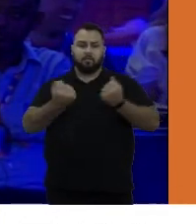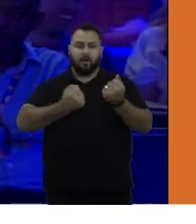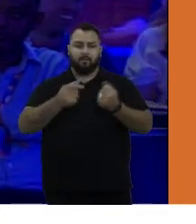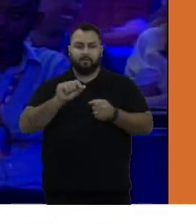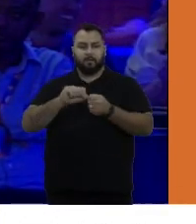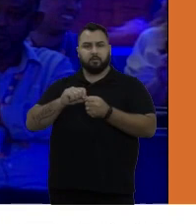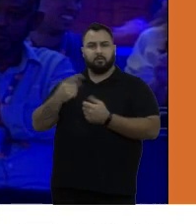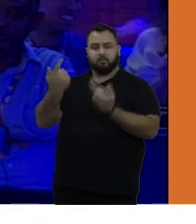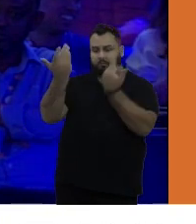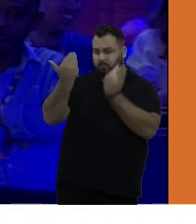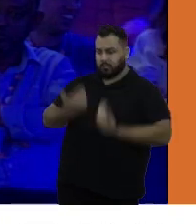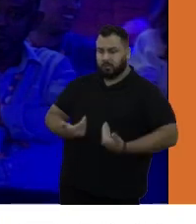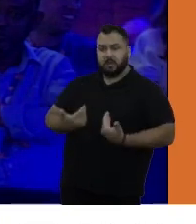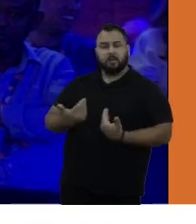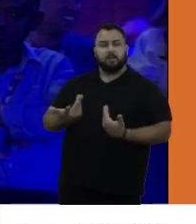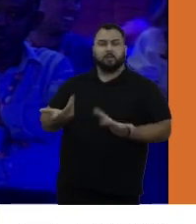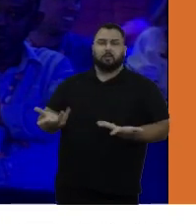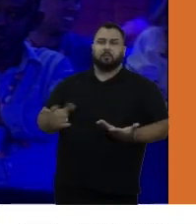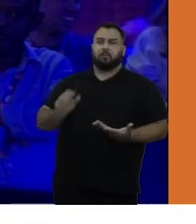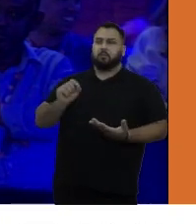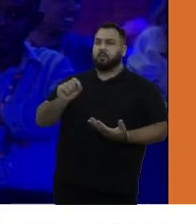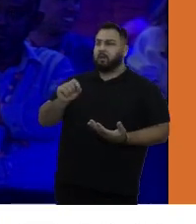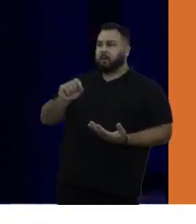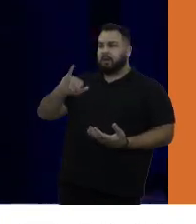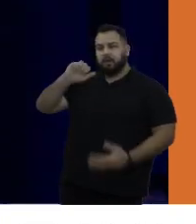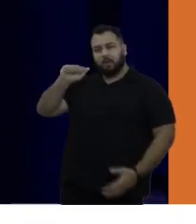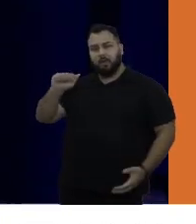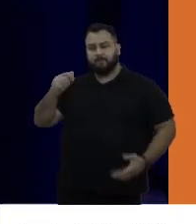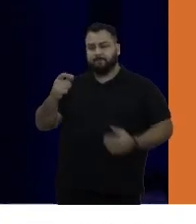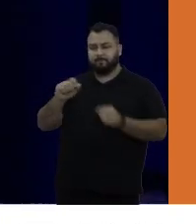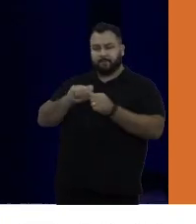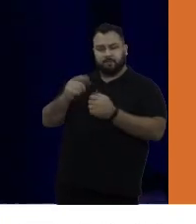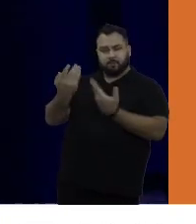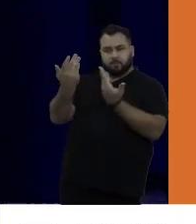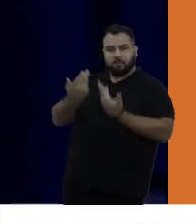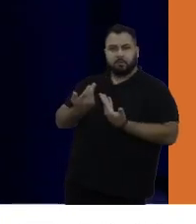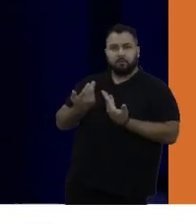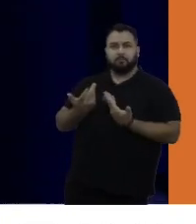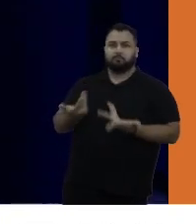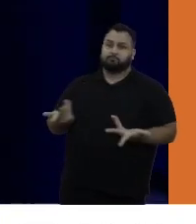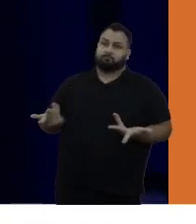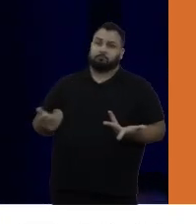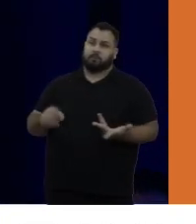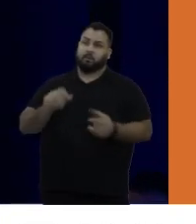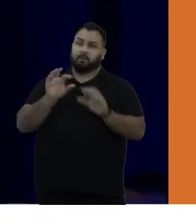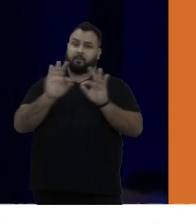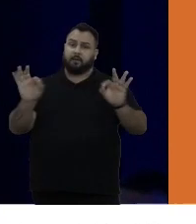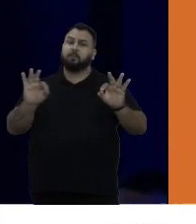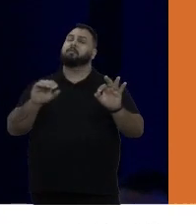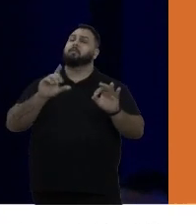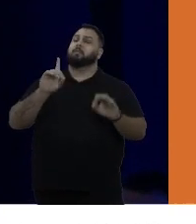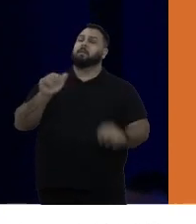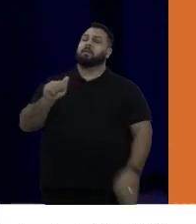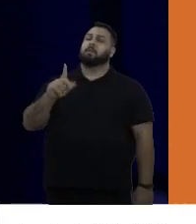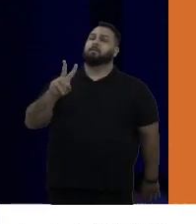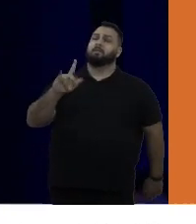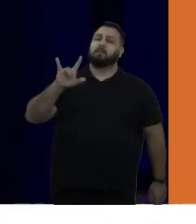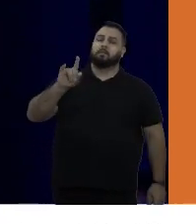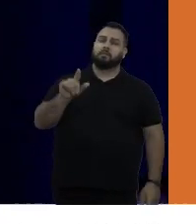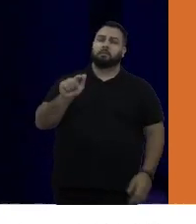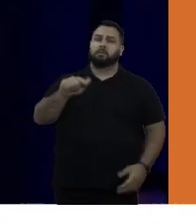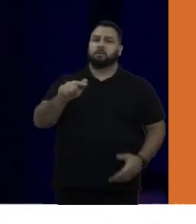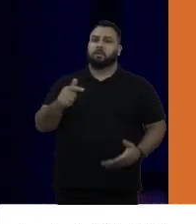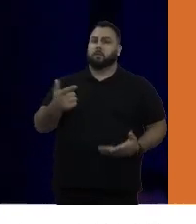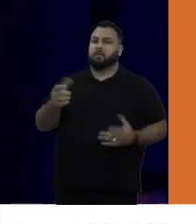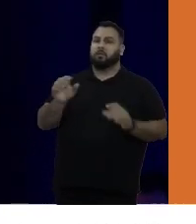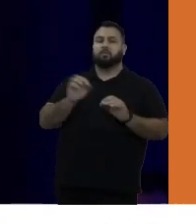gente? E a gente pode extrapolar isso para o que é que a inteligência artificial faz com a gente. E essa é uma frase do David McLuhan também, dos anos 60,